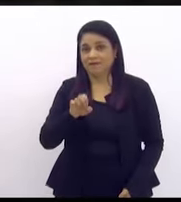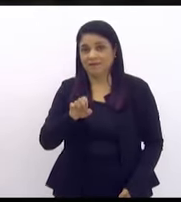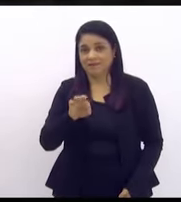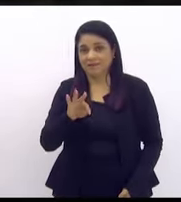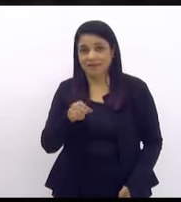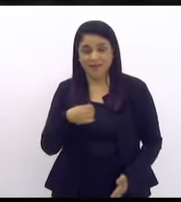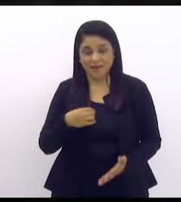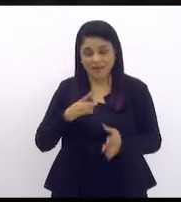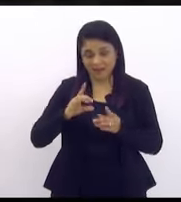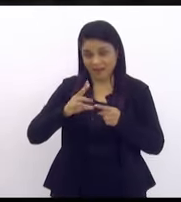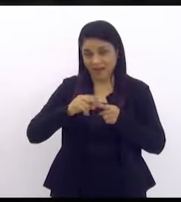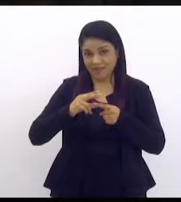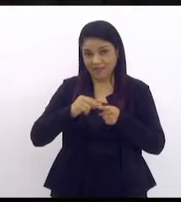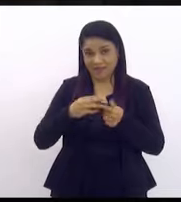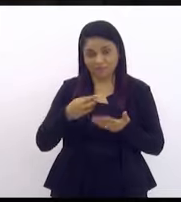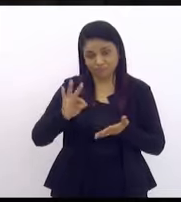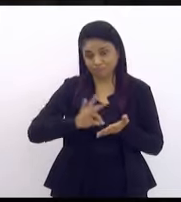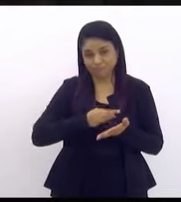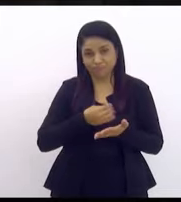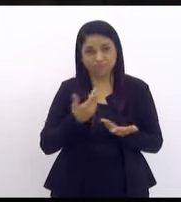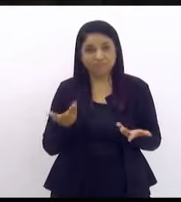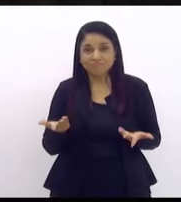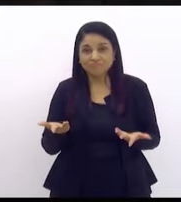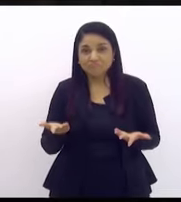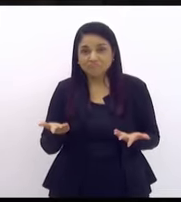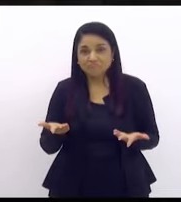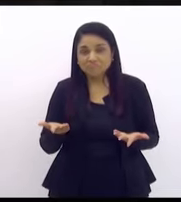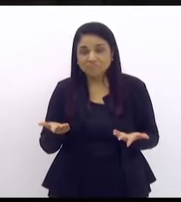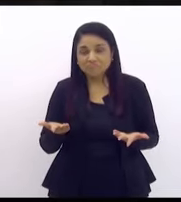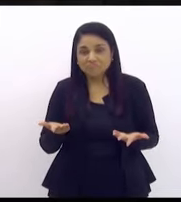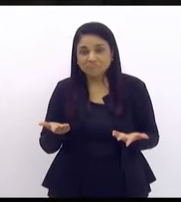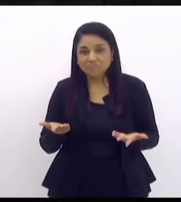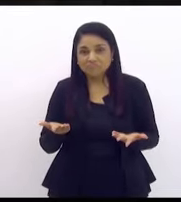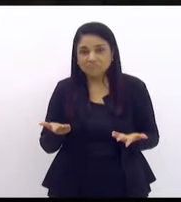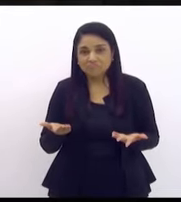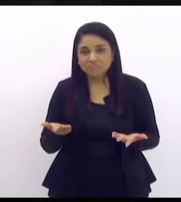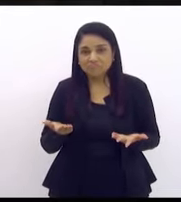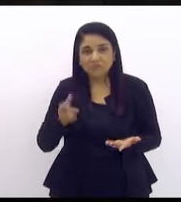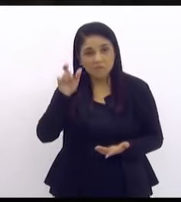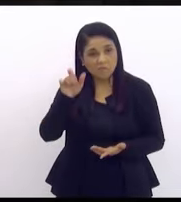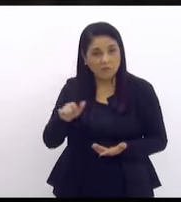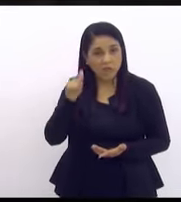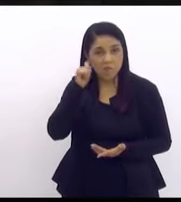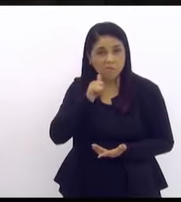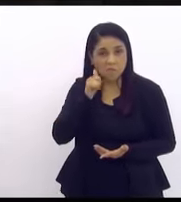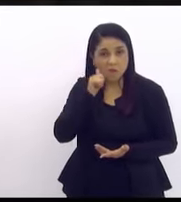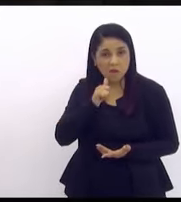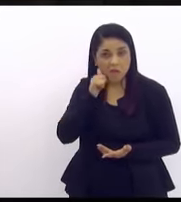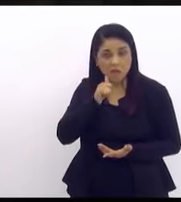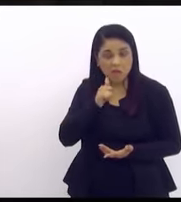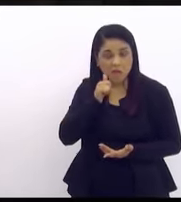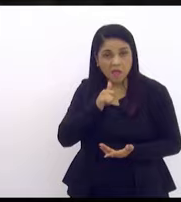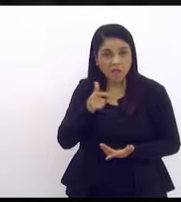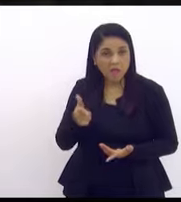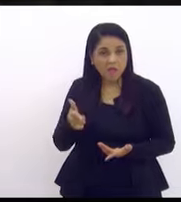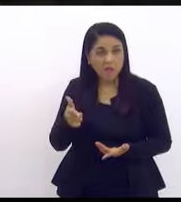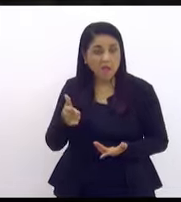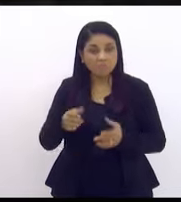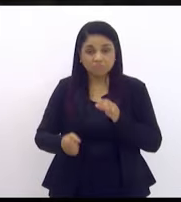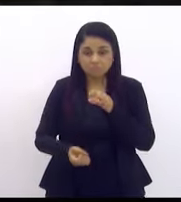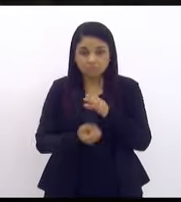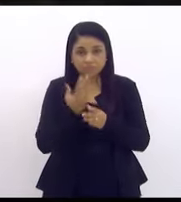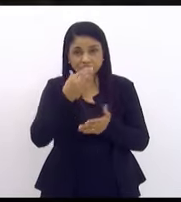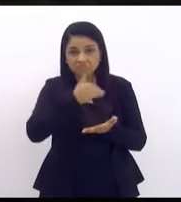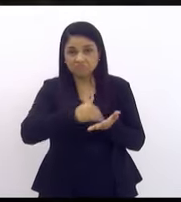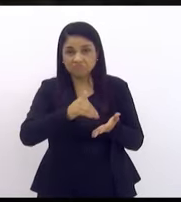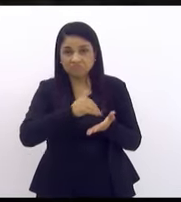caneta sem tinta. Deu uma caneta na mão para uma mulher gerir uma secretaria de mulheres, só que não tem